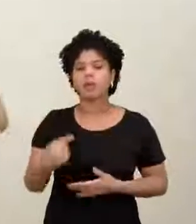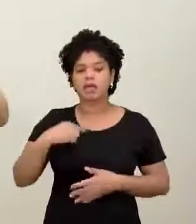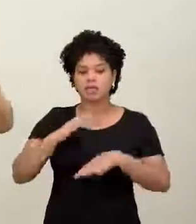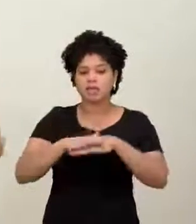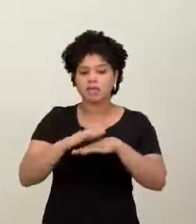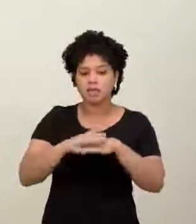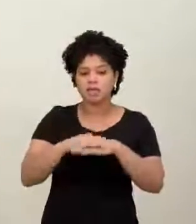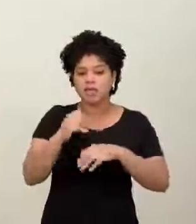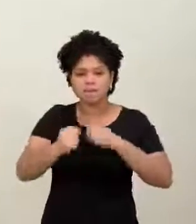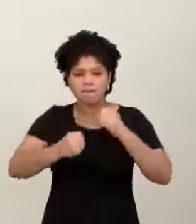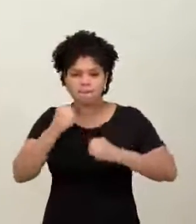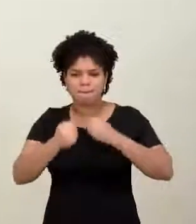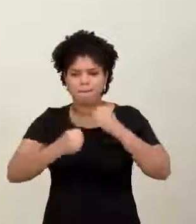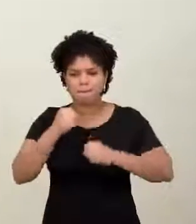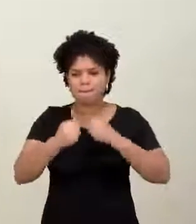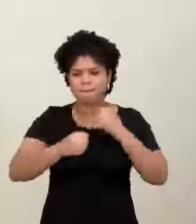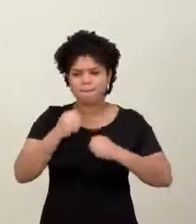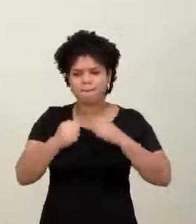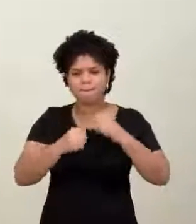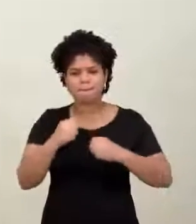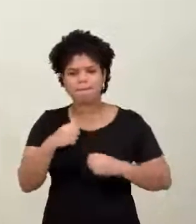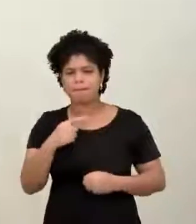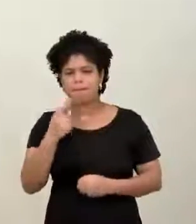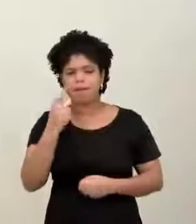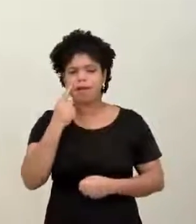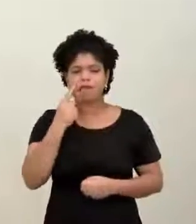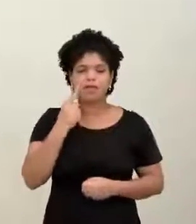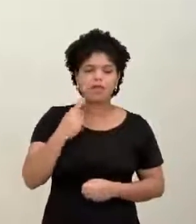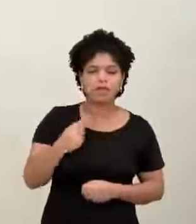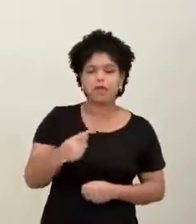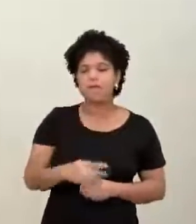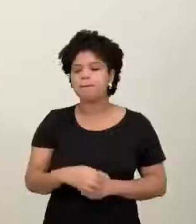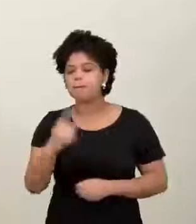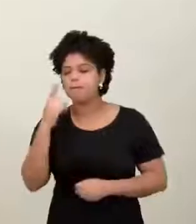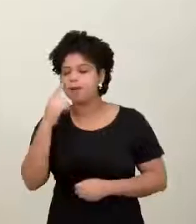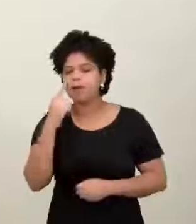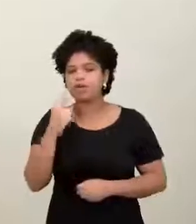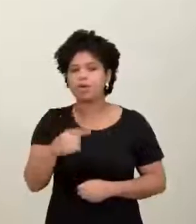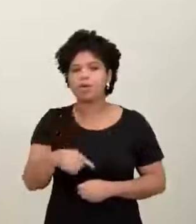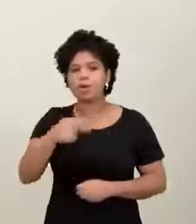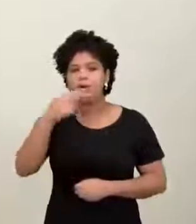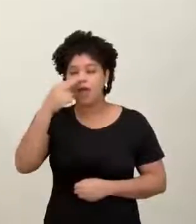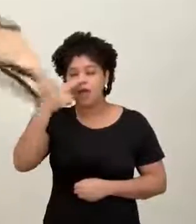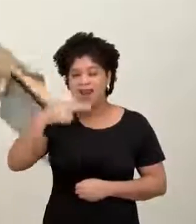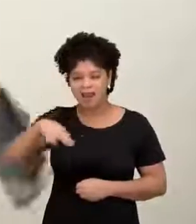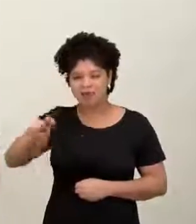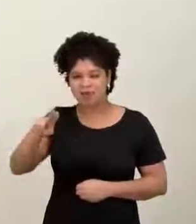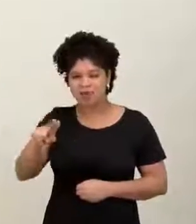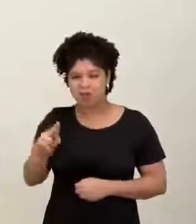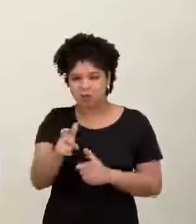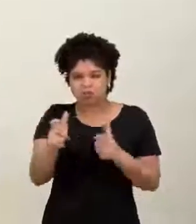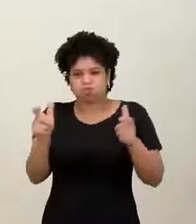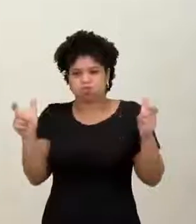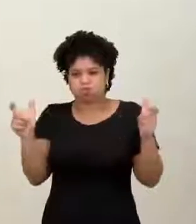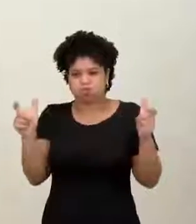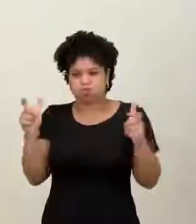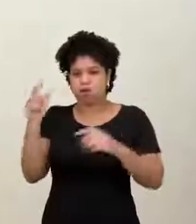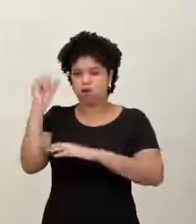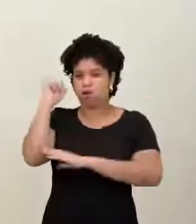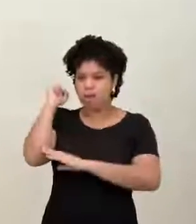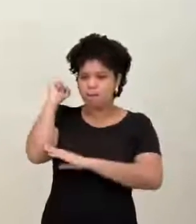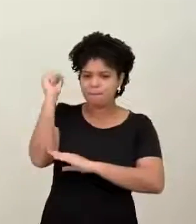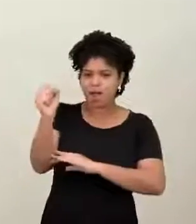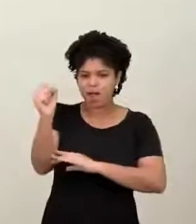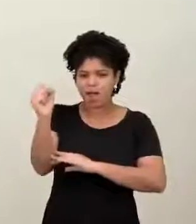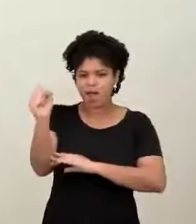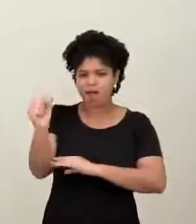estava correndo aqui, assim, eu fui correndo, aí eu fui caçar um mamute. Aí eu peguei aqui a minha lança e joguei nele. Então, eu estou